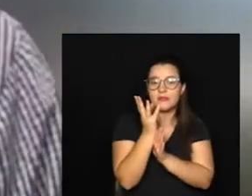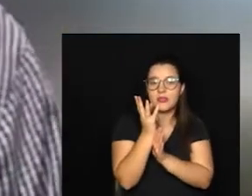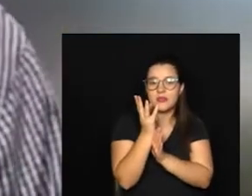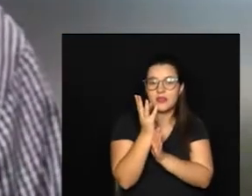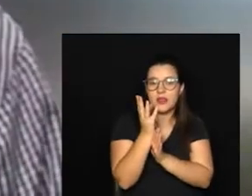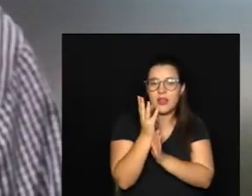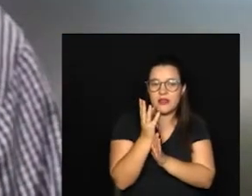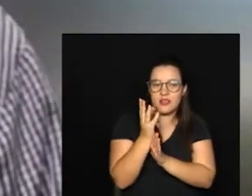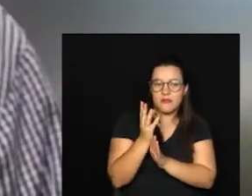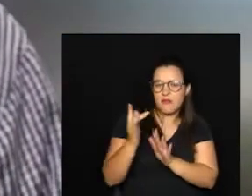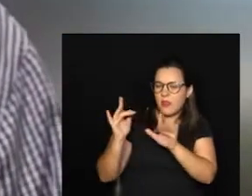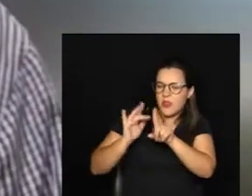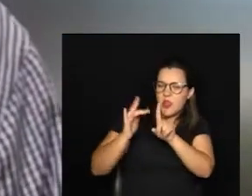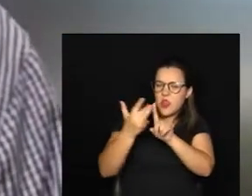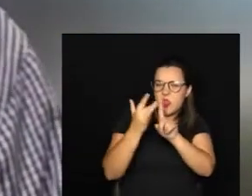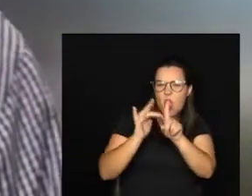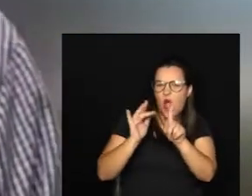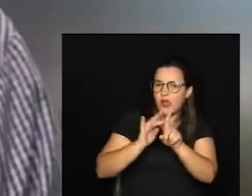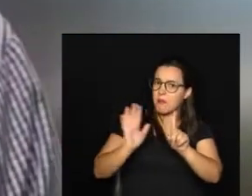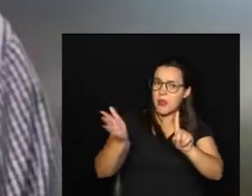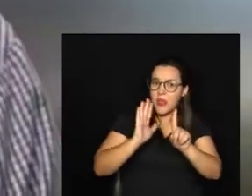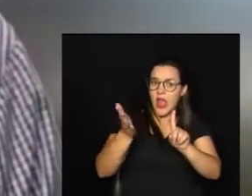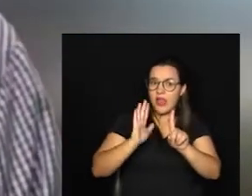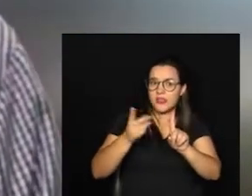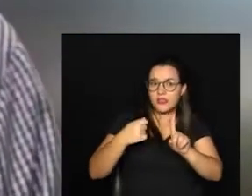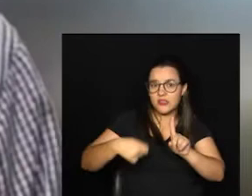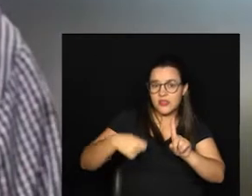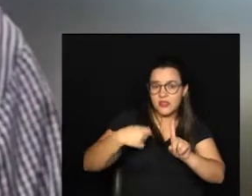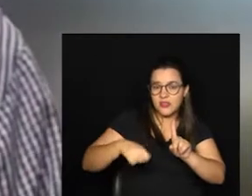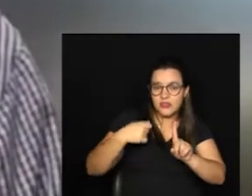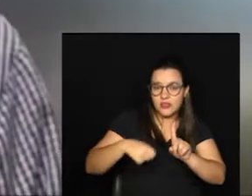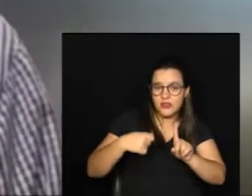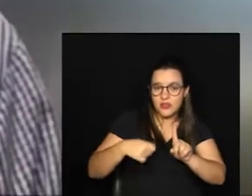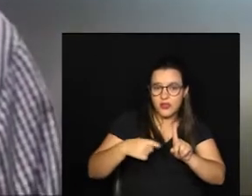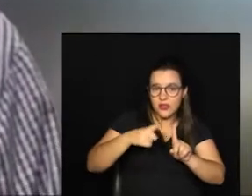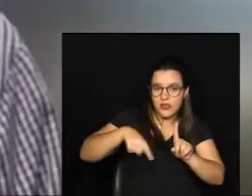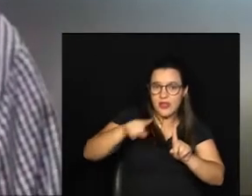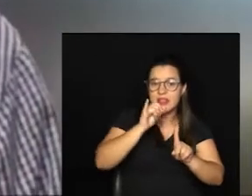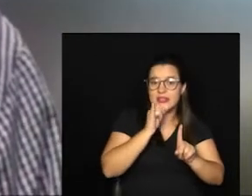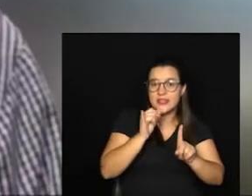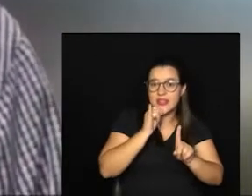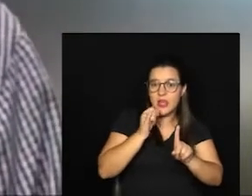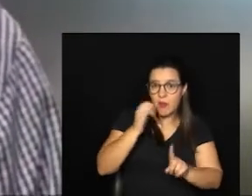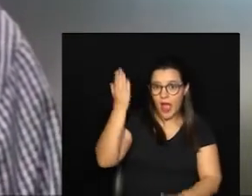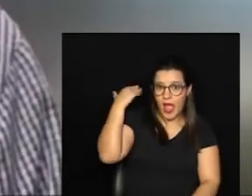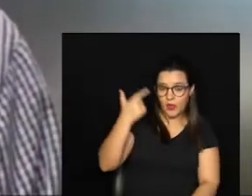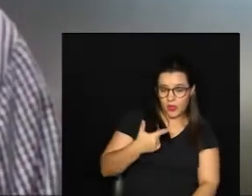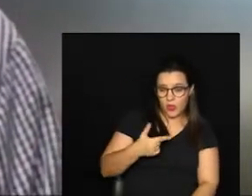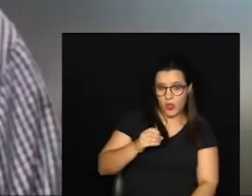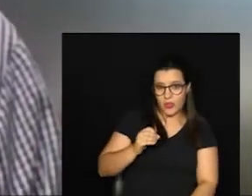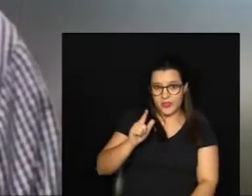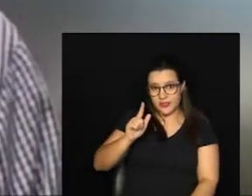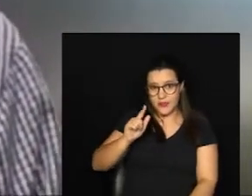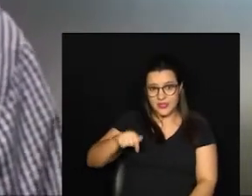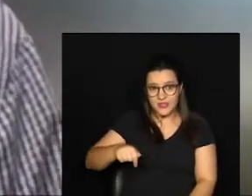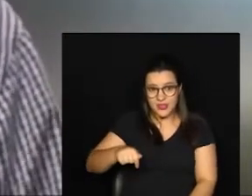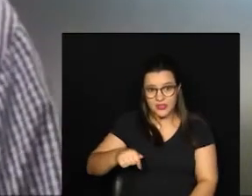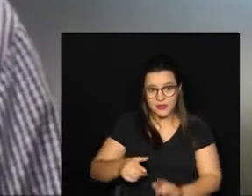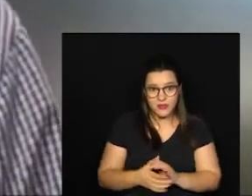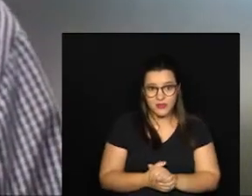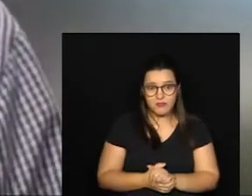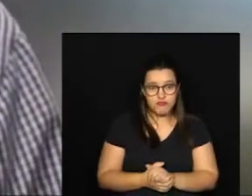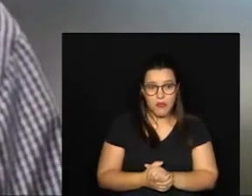sequer encostar. Você deu um exemplo agora há pouco que chamou a atenção de todo o Brasil em 2017. Note que, na verdade,